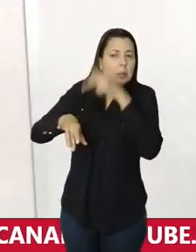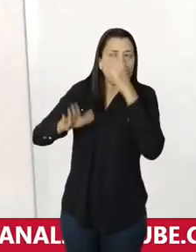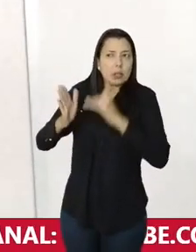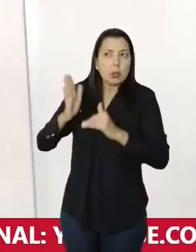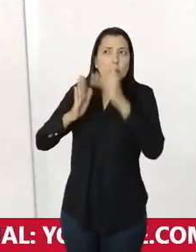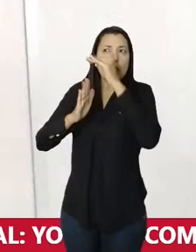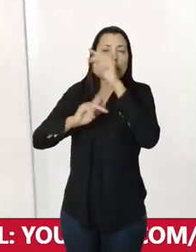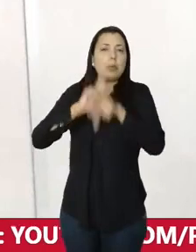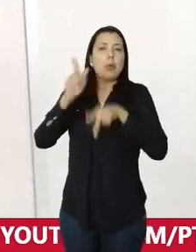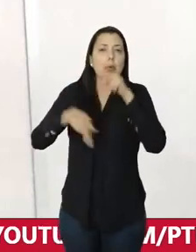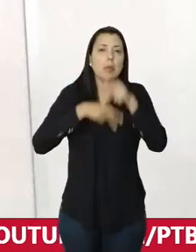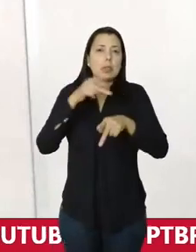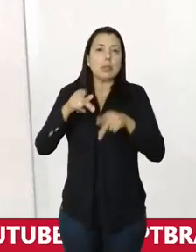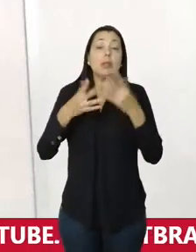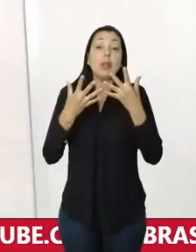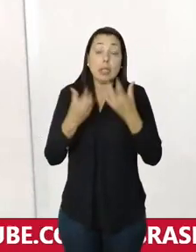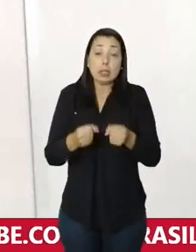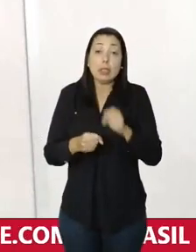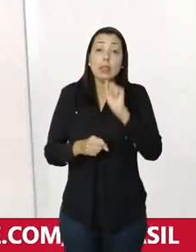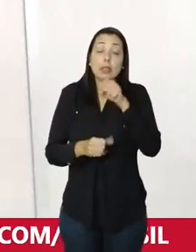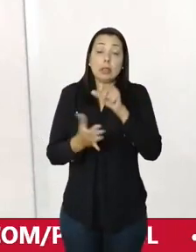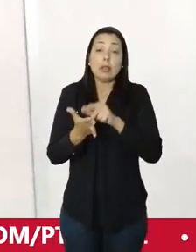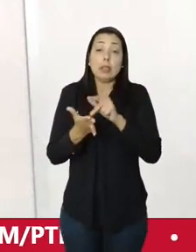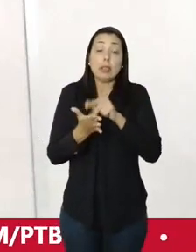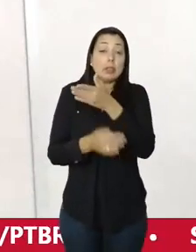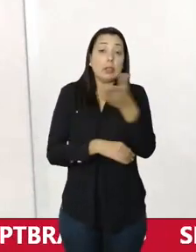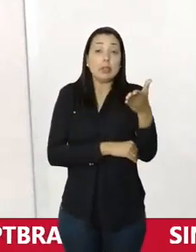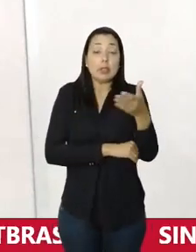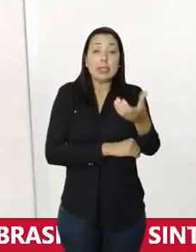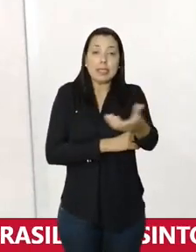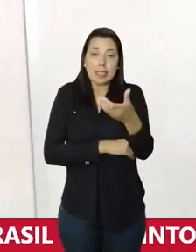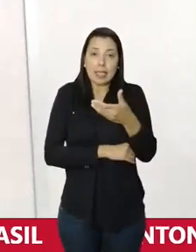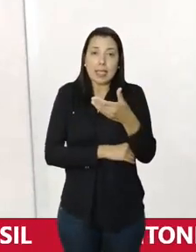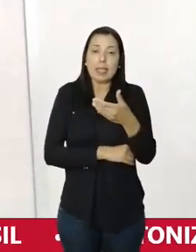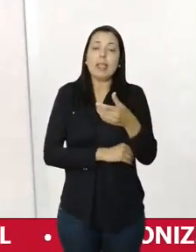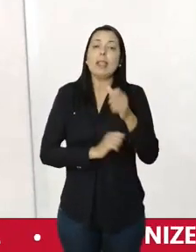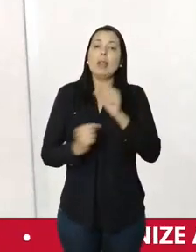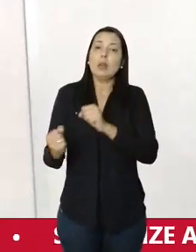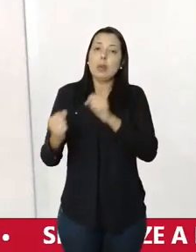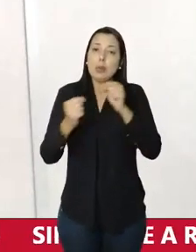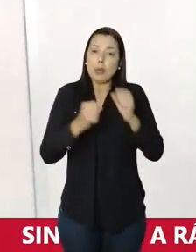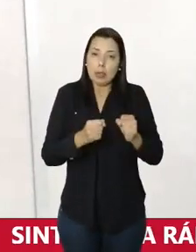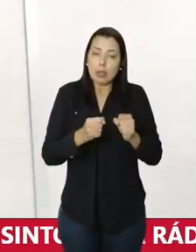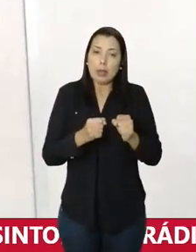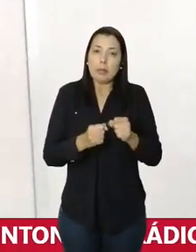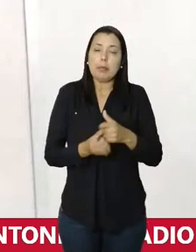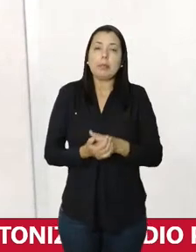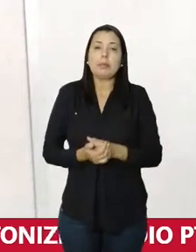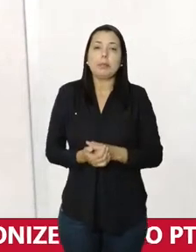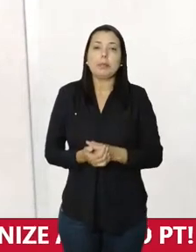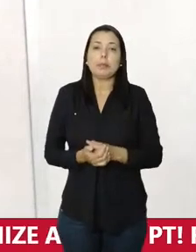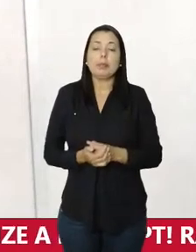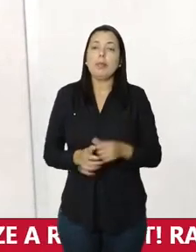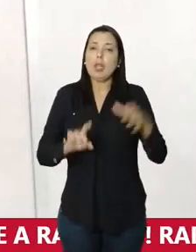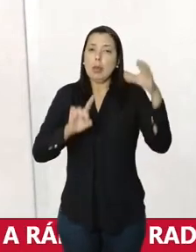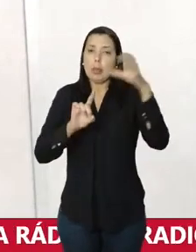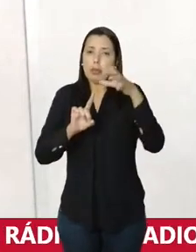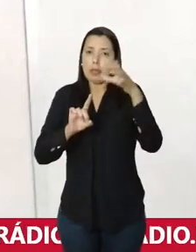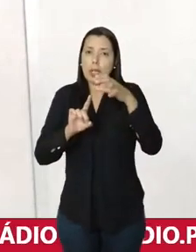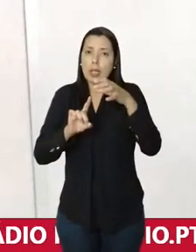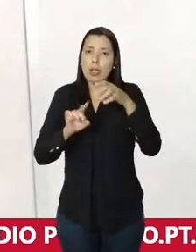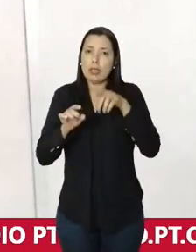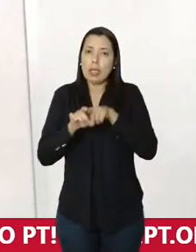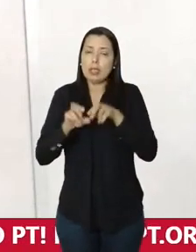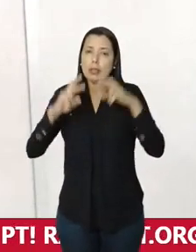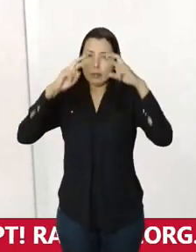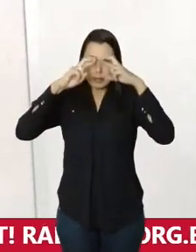soberania popular, assumam que vocês estão querendo tomar o poder de assalto para interferir nas investigações